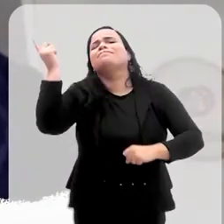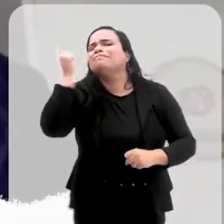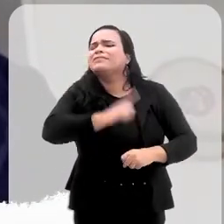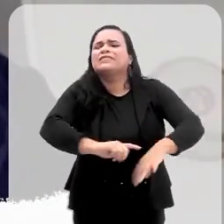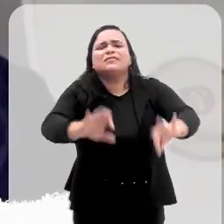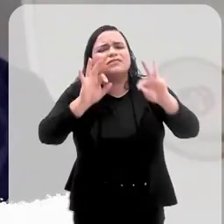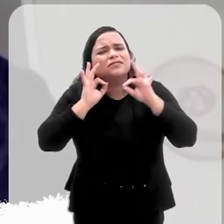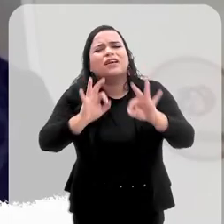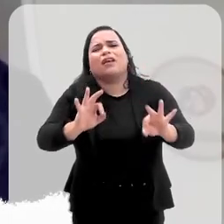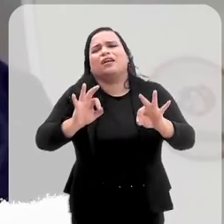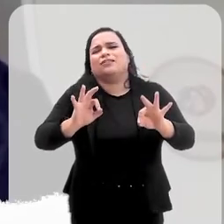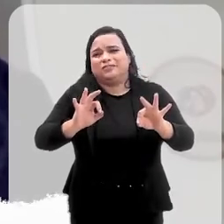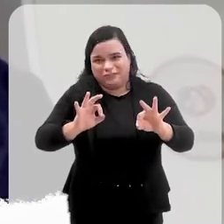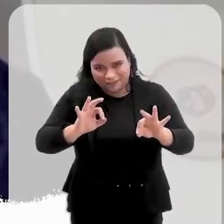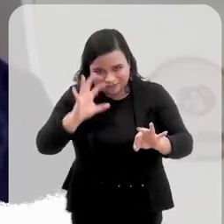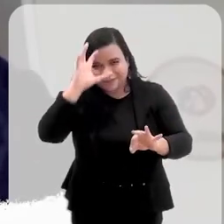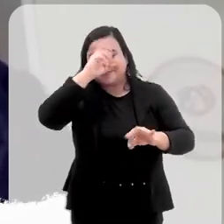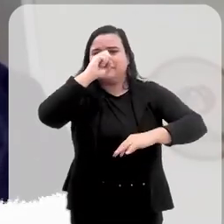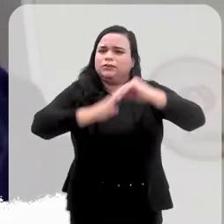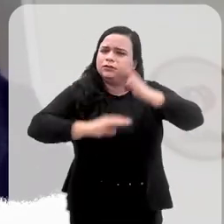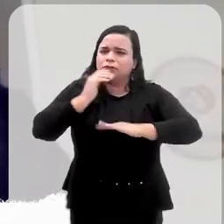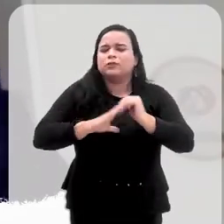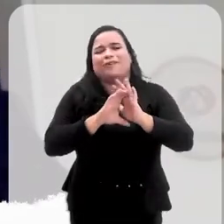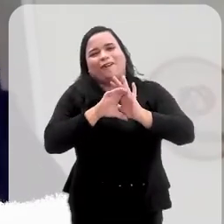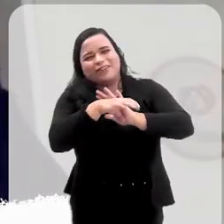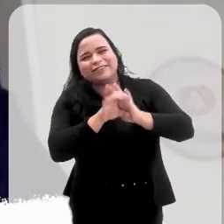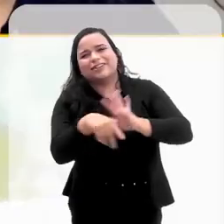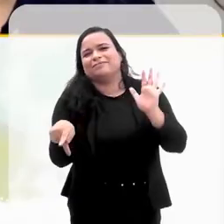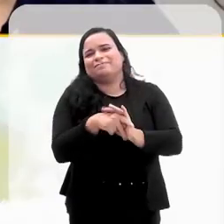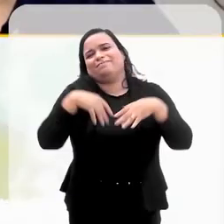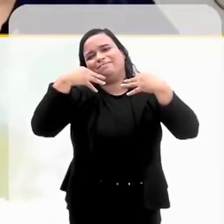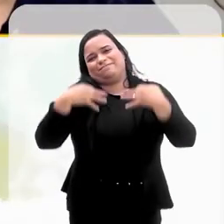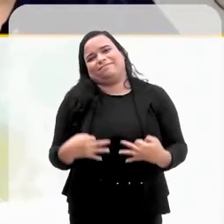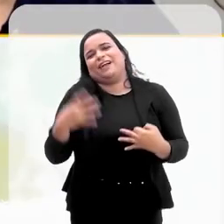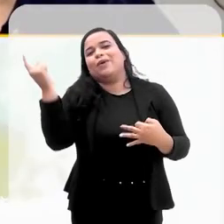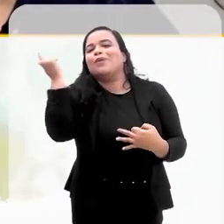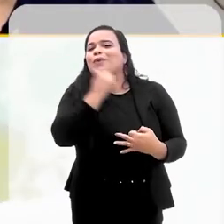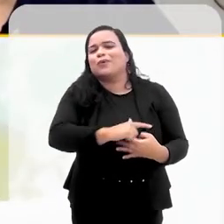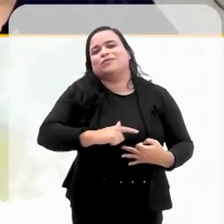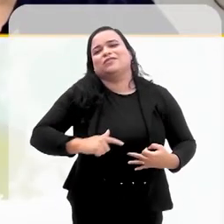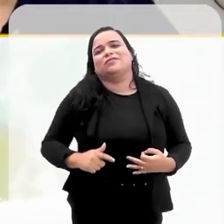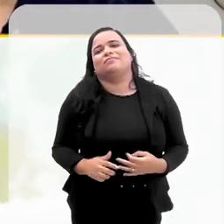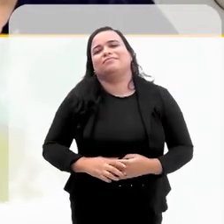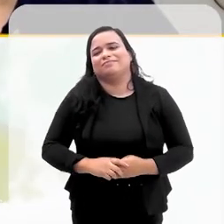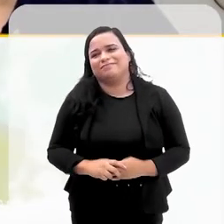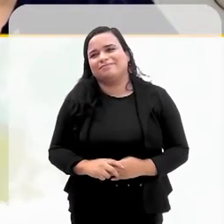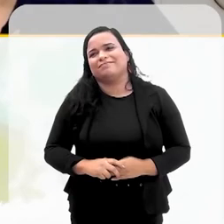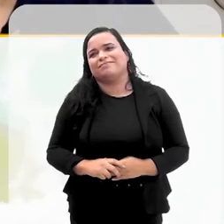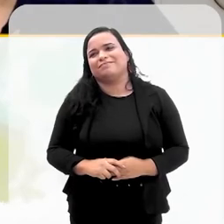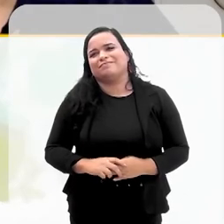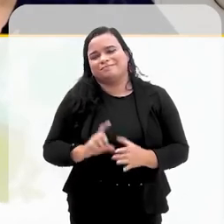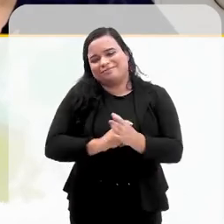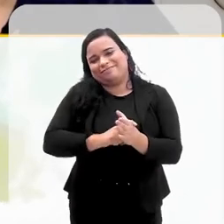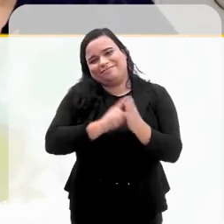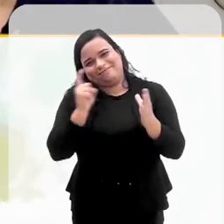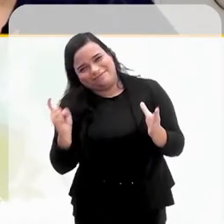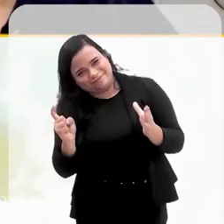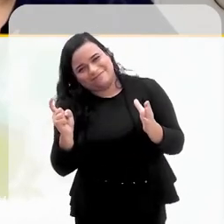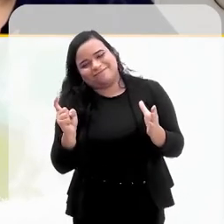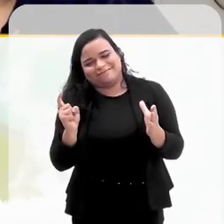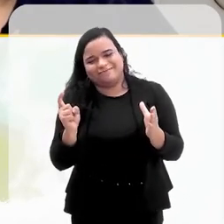independentes, competentes e felizes. E aí eu vou para mais duas